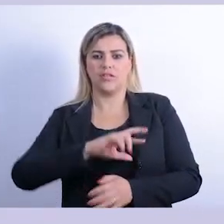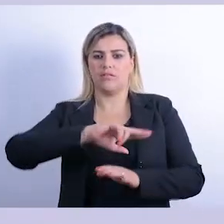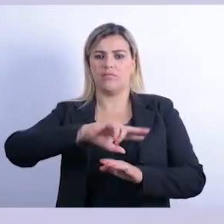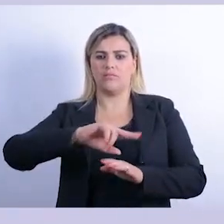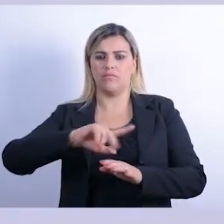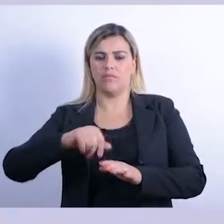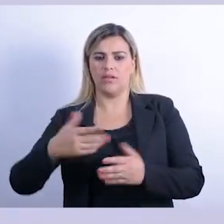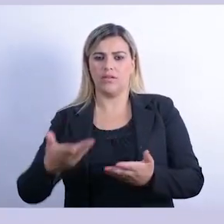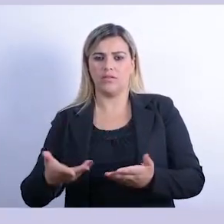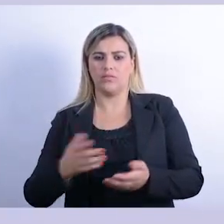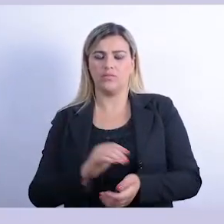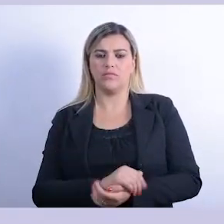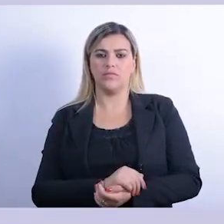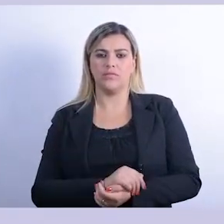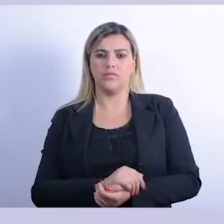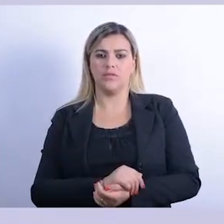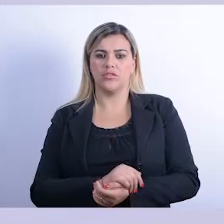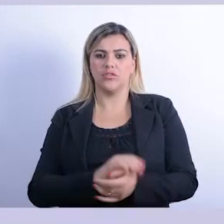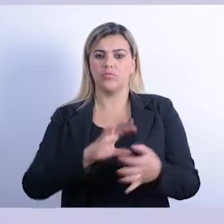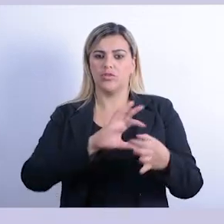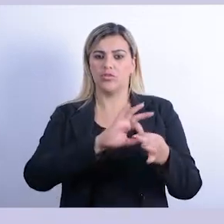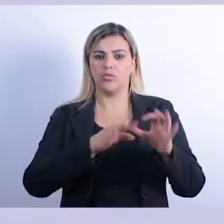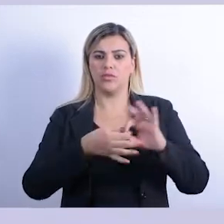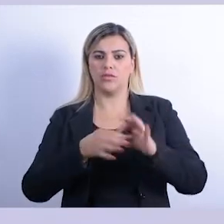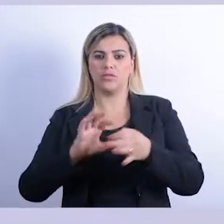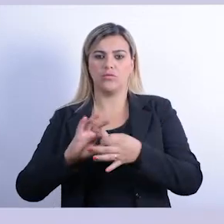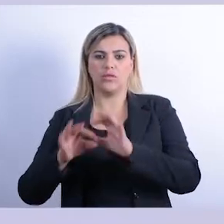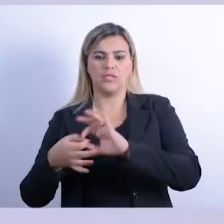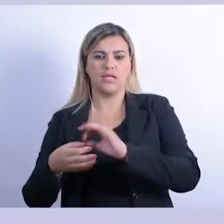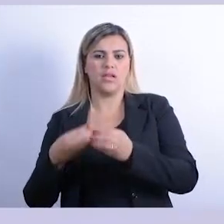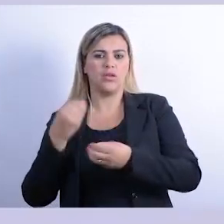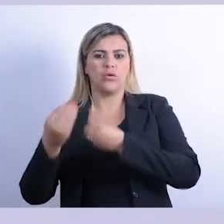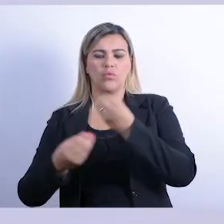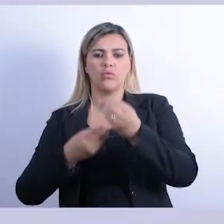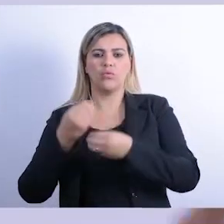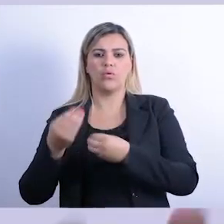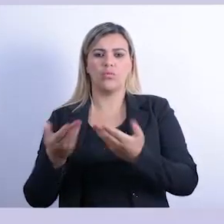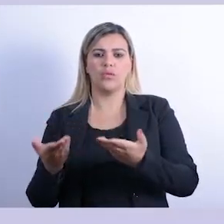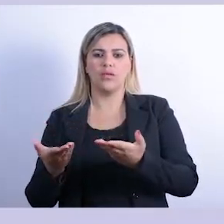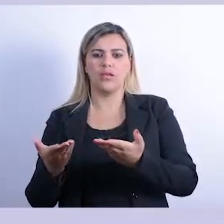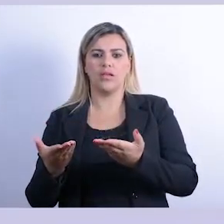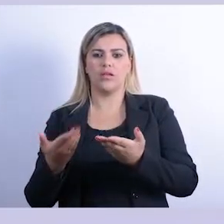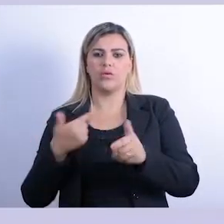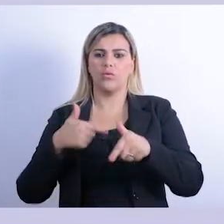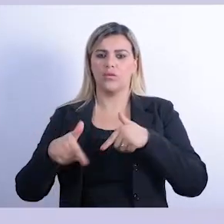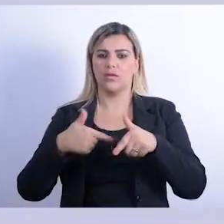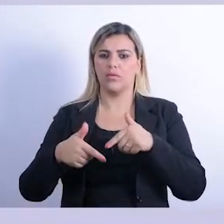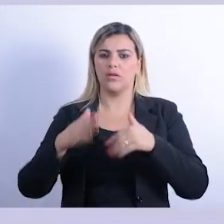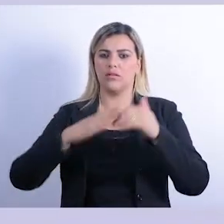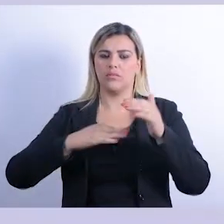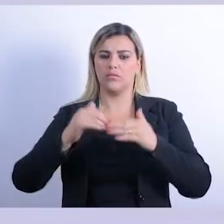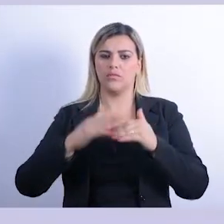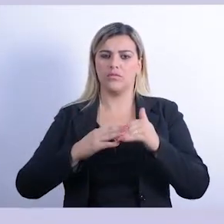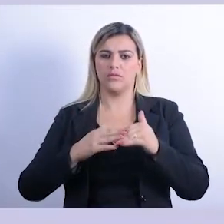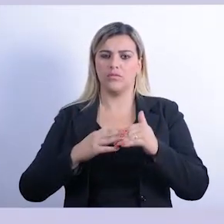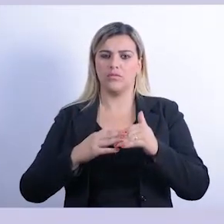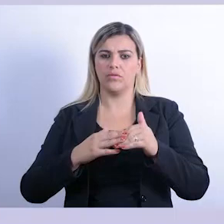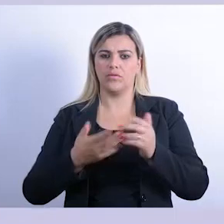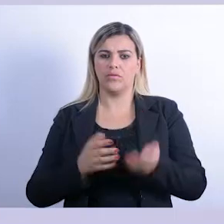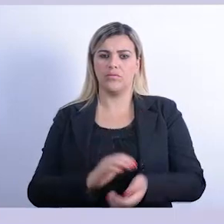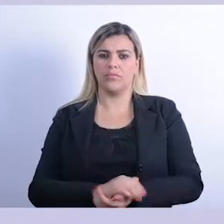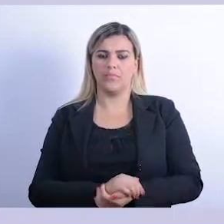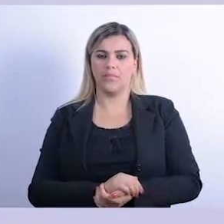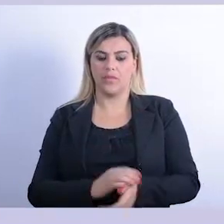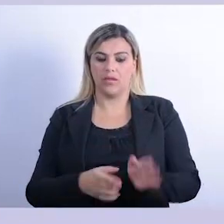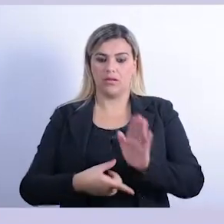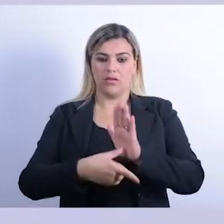Mascarenhas, presidente dela. Você pode contextualizar para a gente um pouco do trabalho da IMF, na institucionalização da profissão,